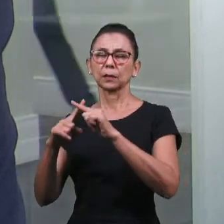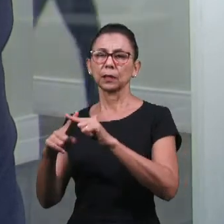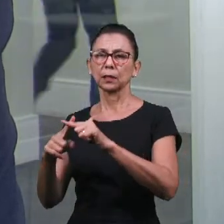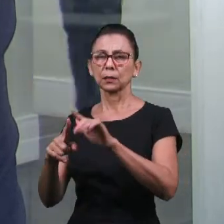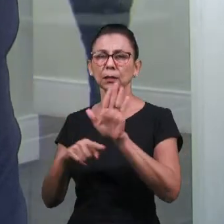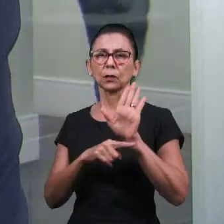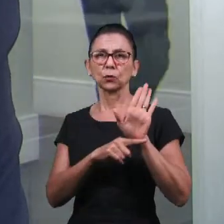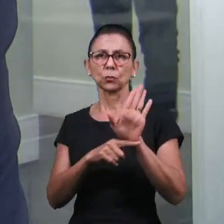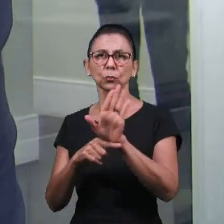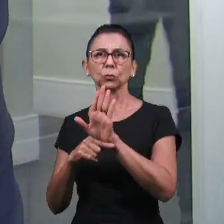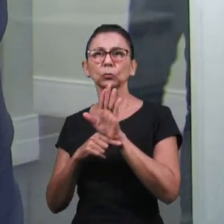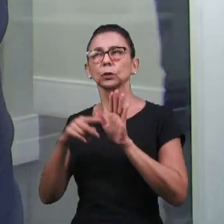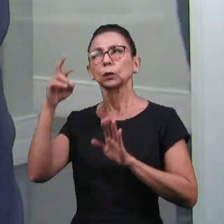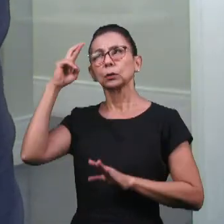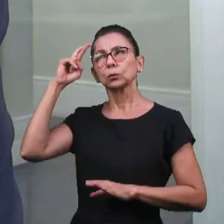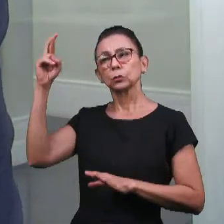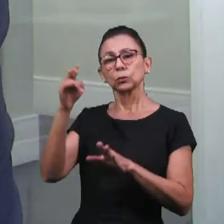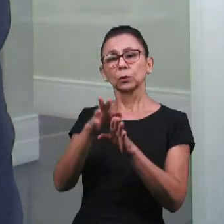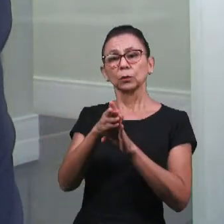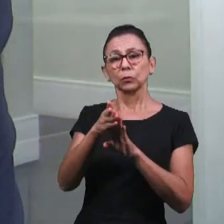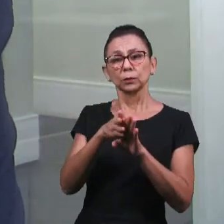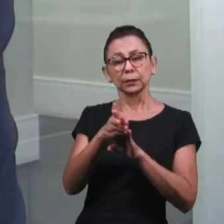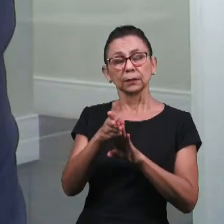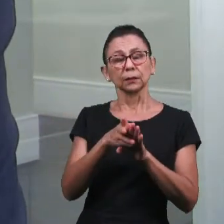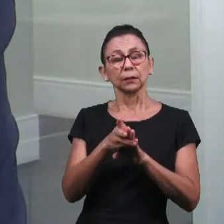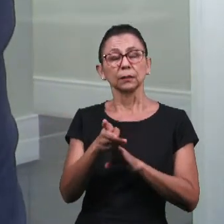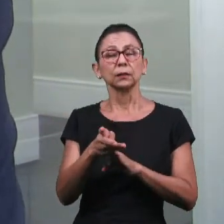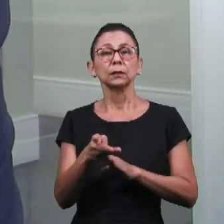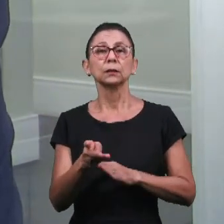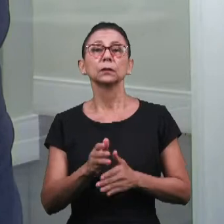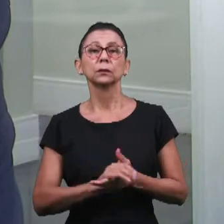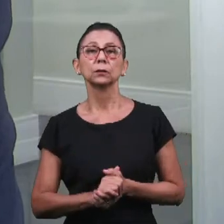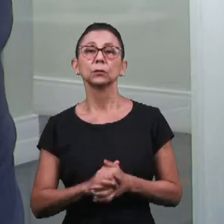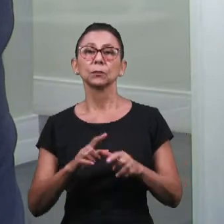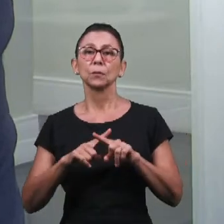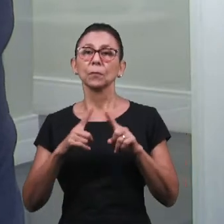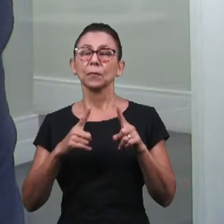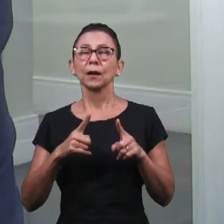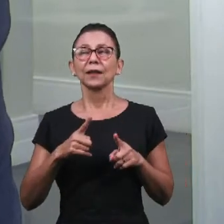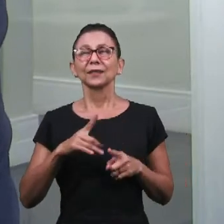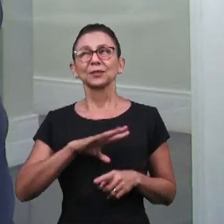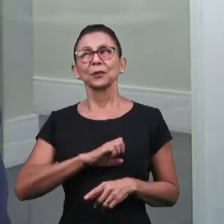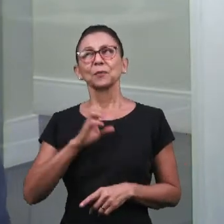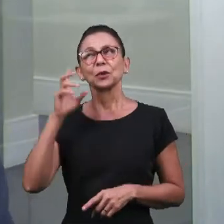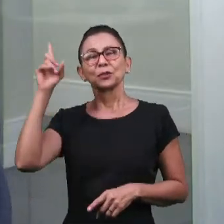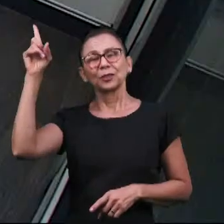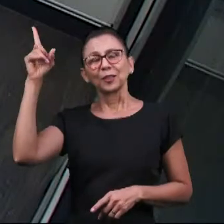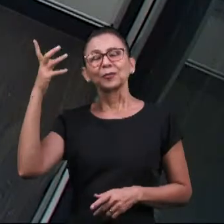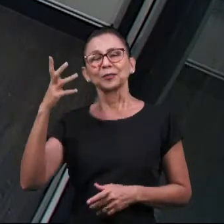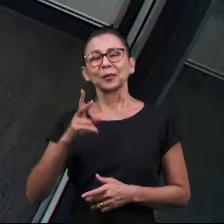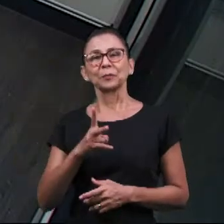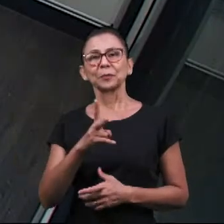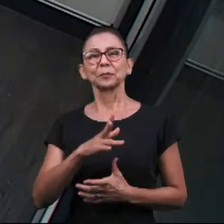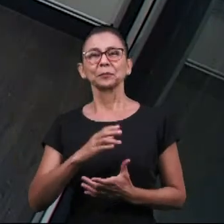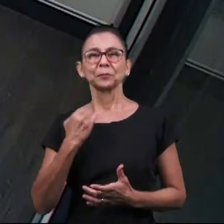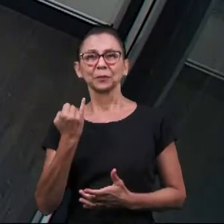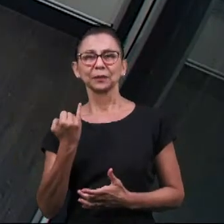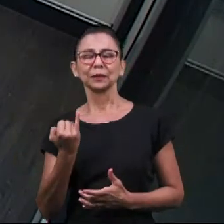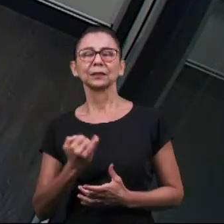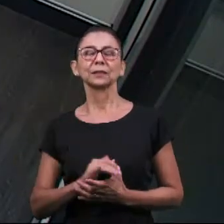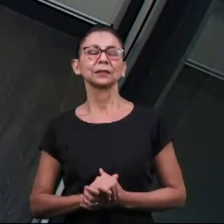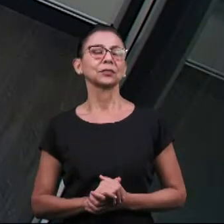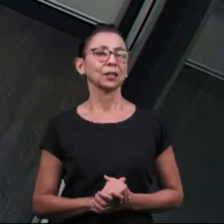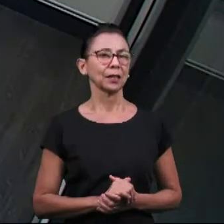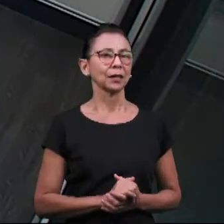mudando, aconselhando, até repreendendo, mas isso com muito amor. Isso nos faz muito bem. É verdade, glória a Deus, sempre com muito amor, o